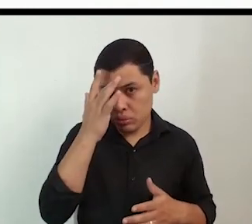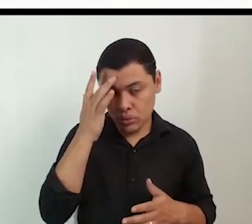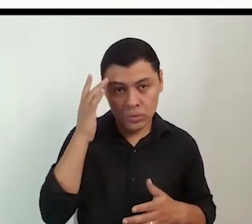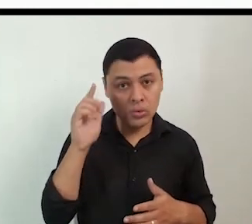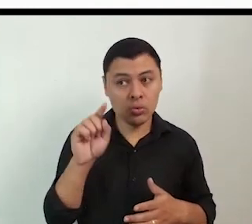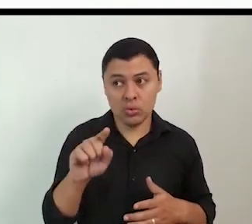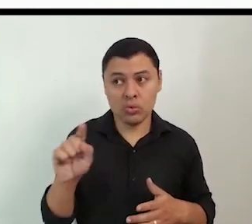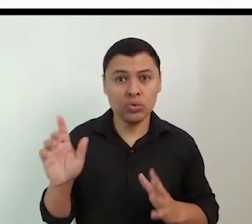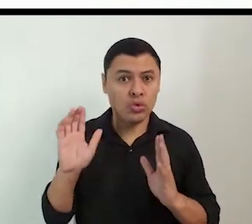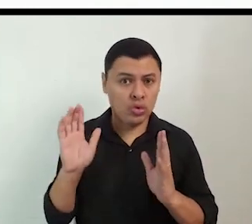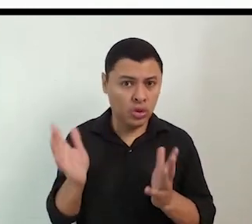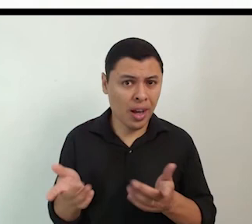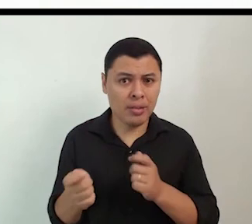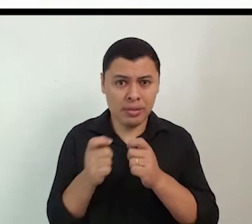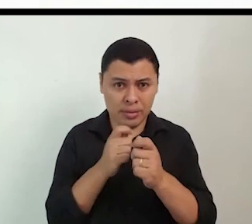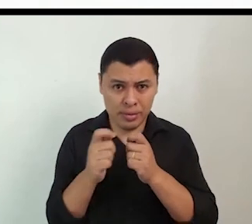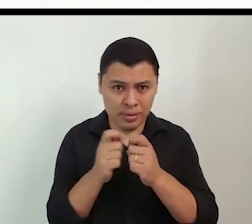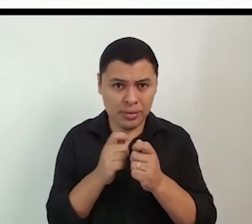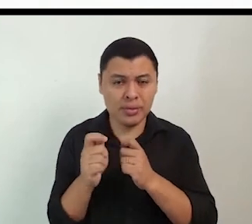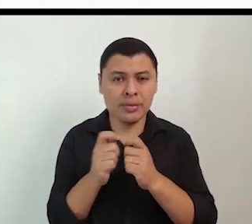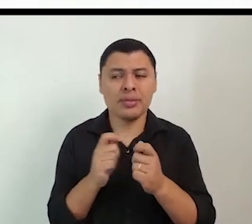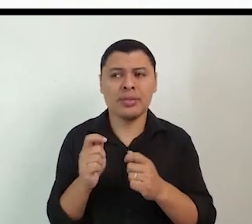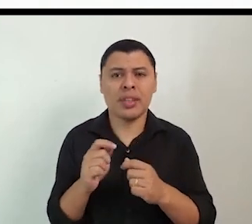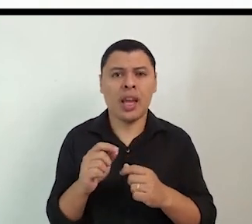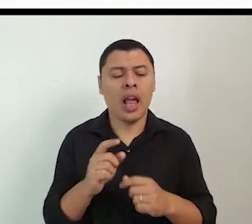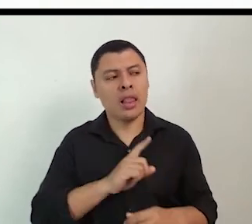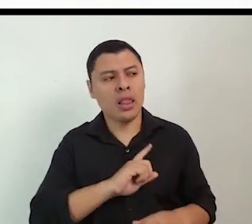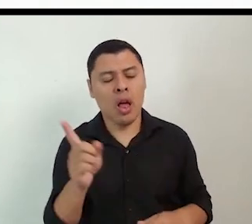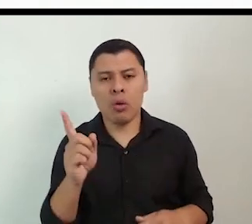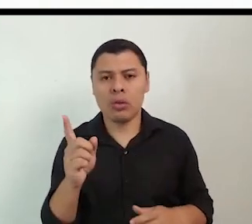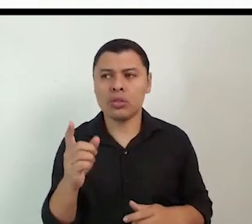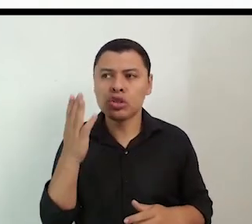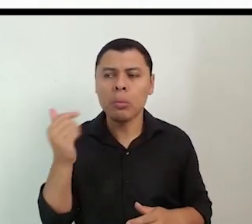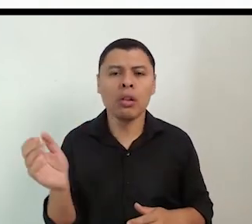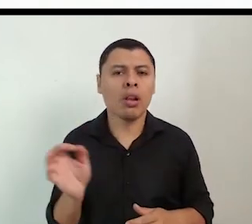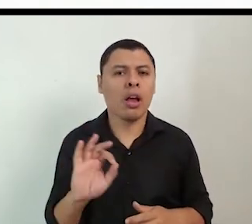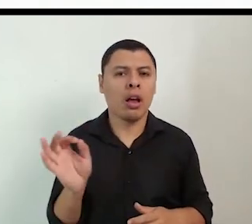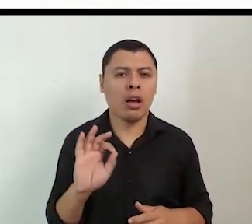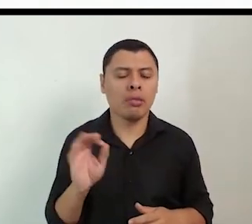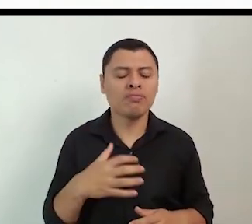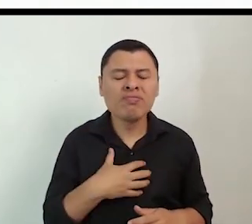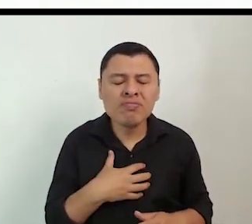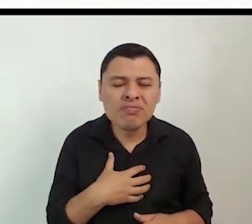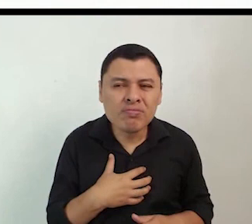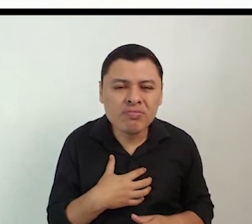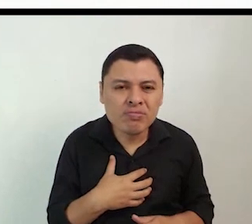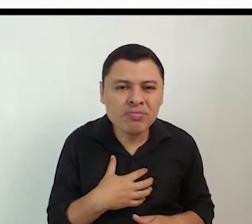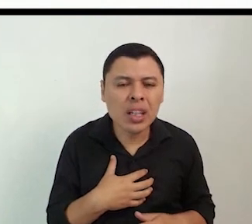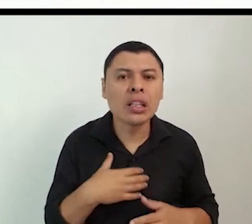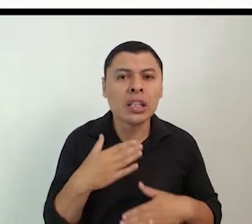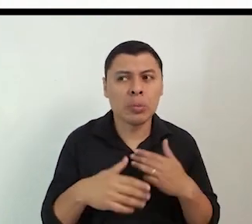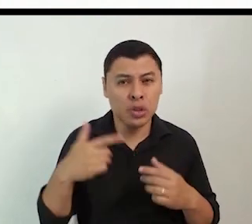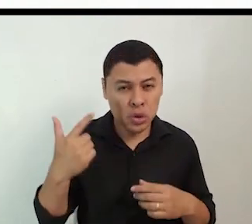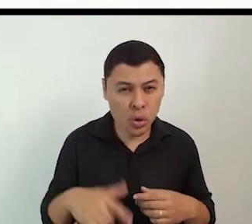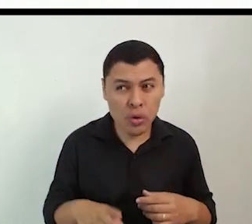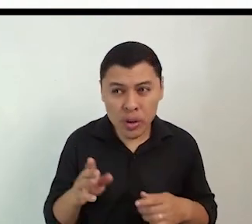passaram muitas vezes por esse processo e já foram recusadas muitas vezes, cada vez mais fica mais difícil de você